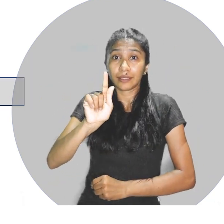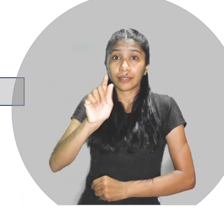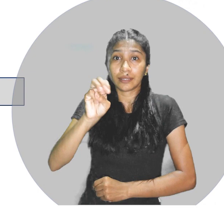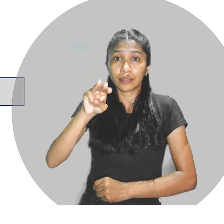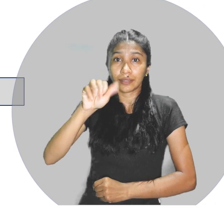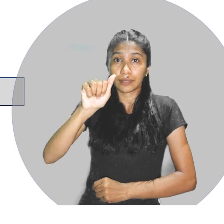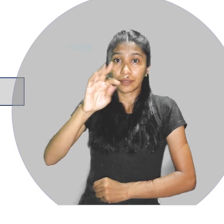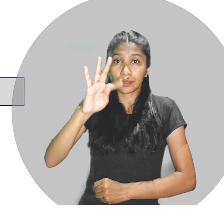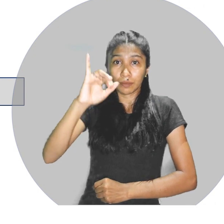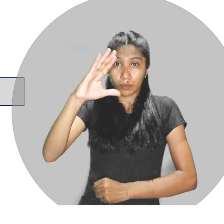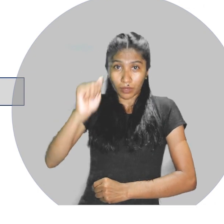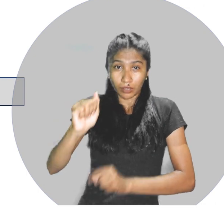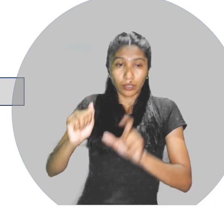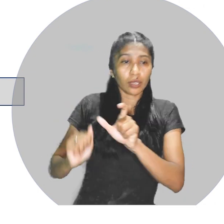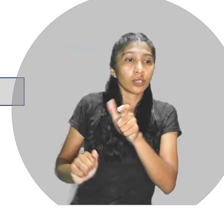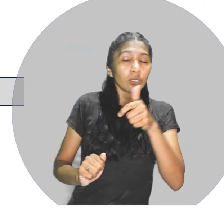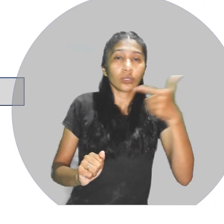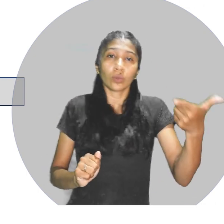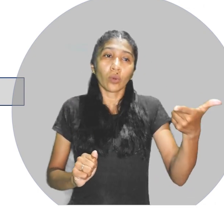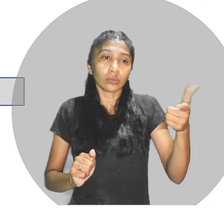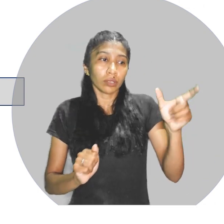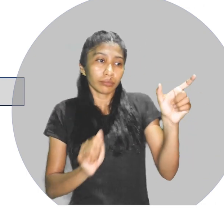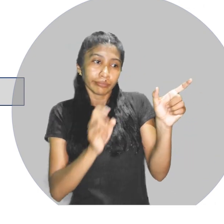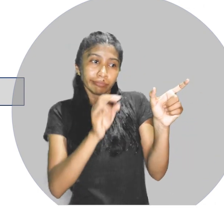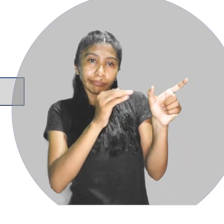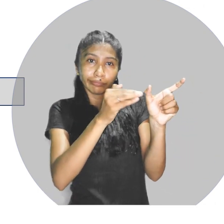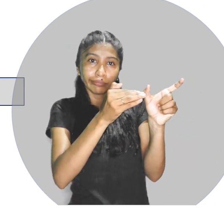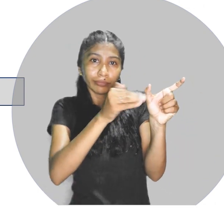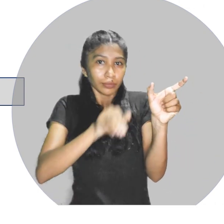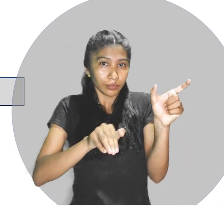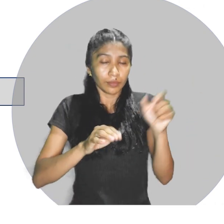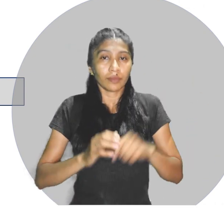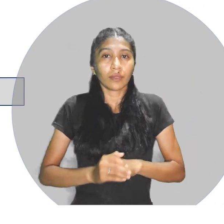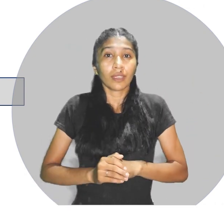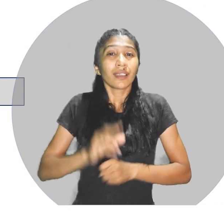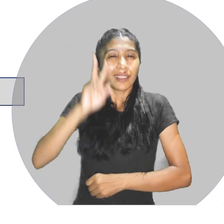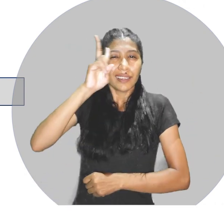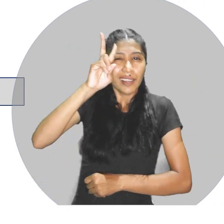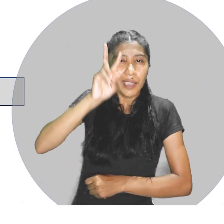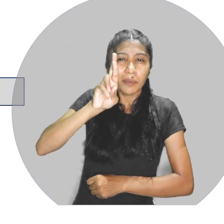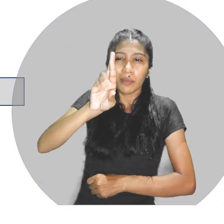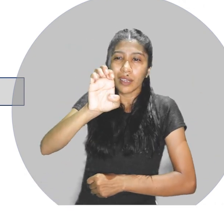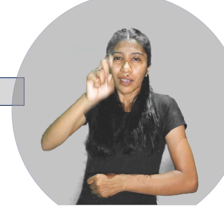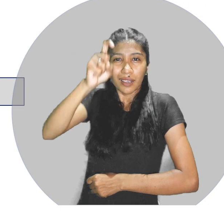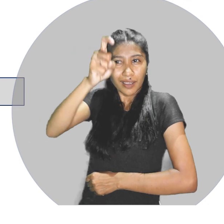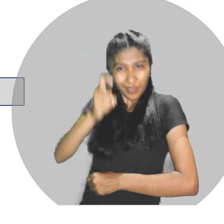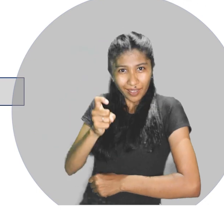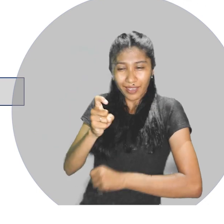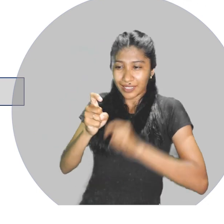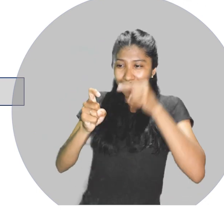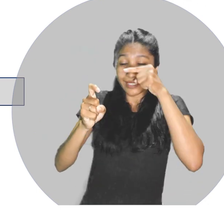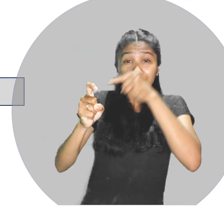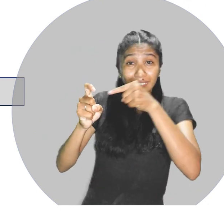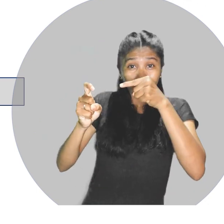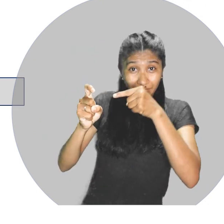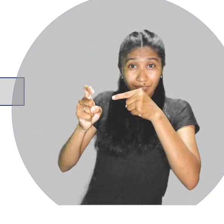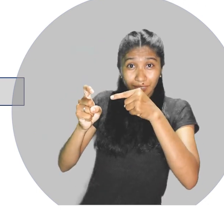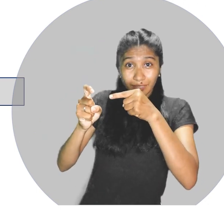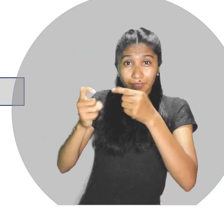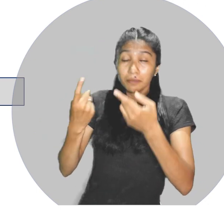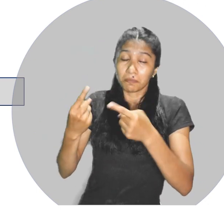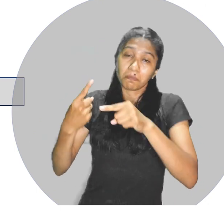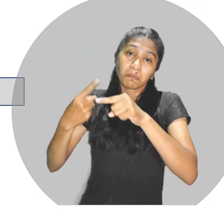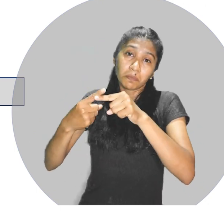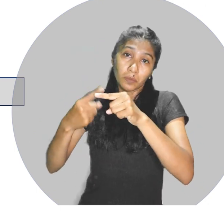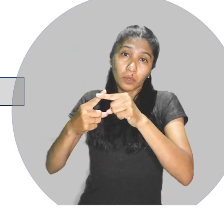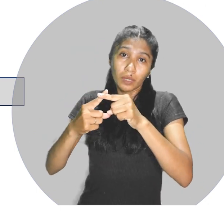outra assigmática, como é o caso de rex. Lembrando que rex termina com X,